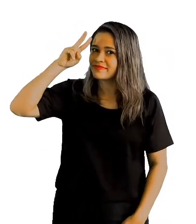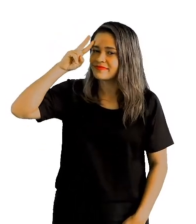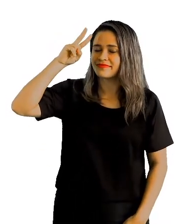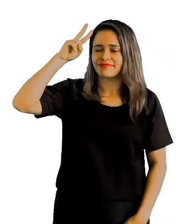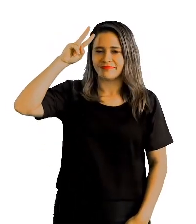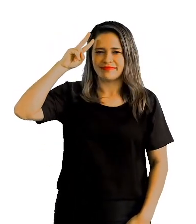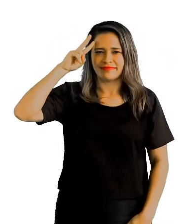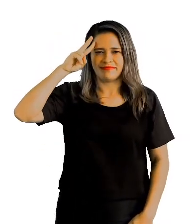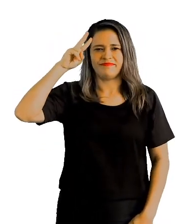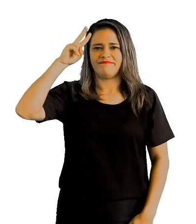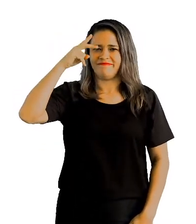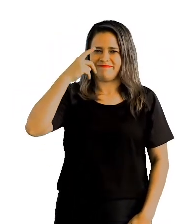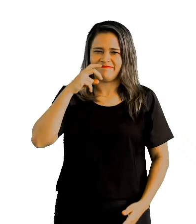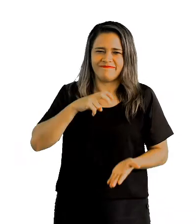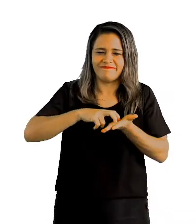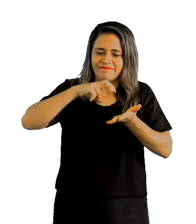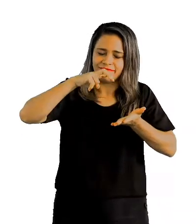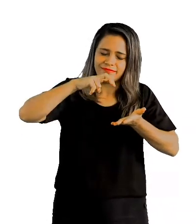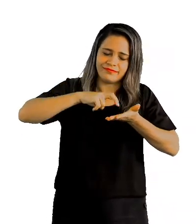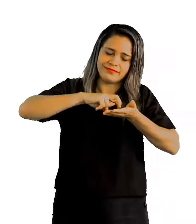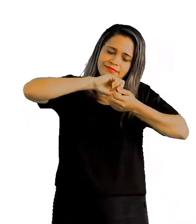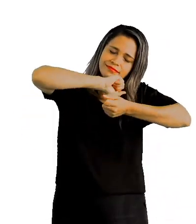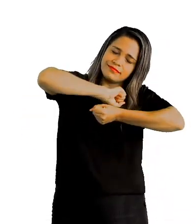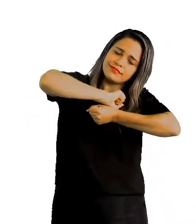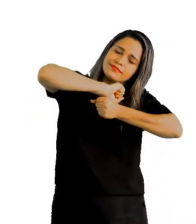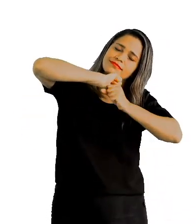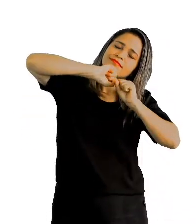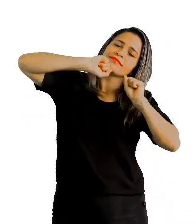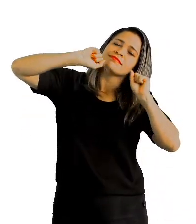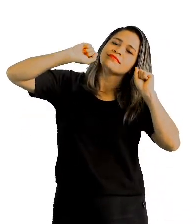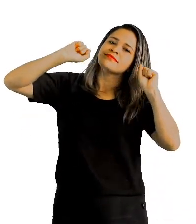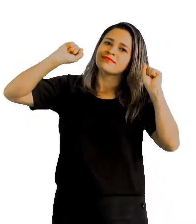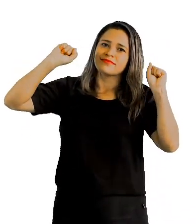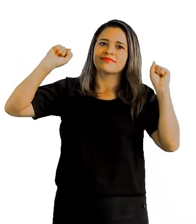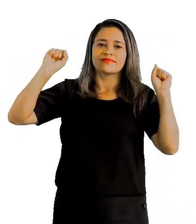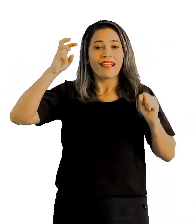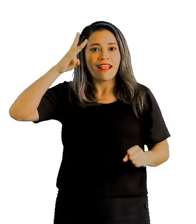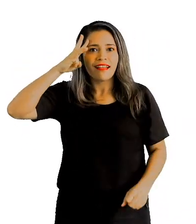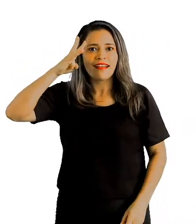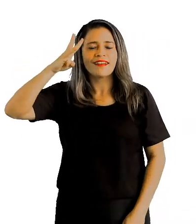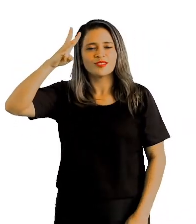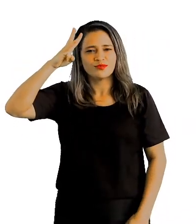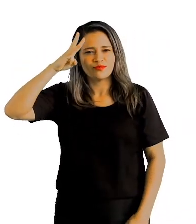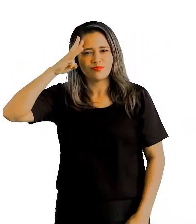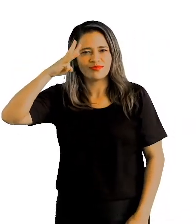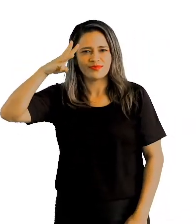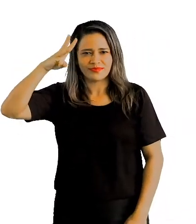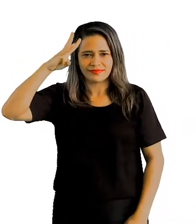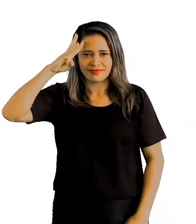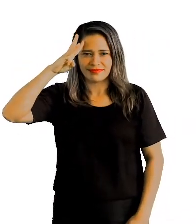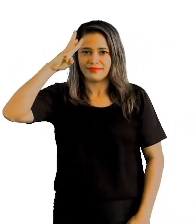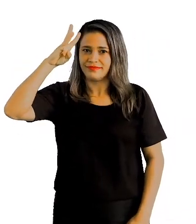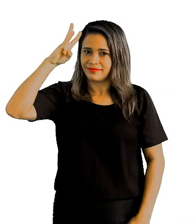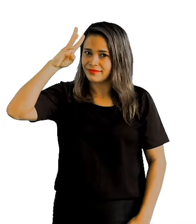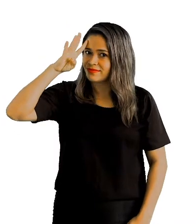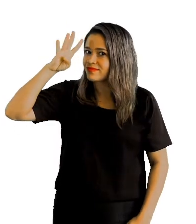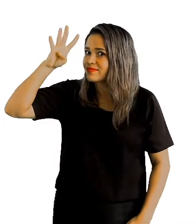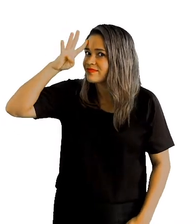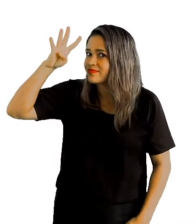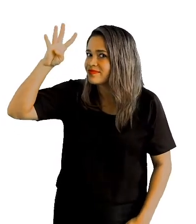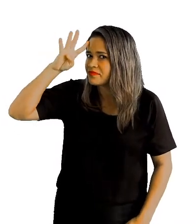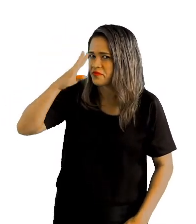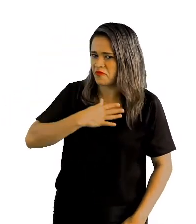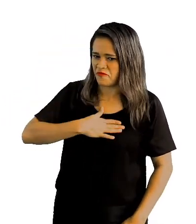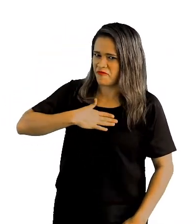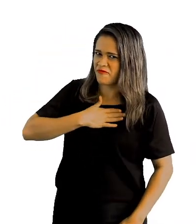Segunda-feira, cedo eu vou me acordar. Terça-feira, quarta-feira